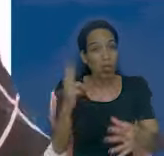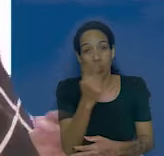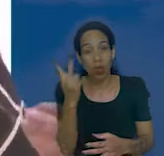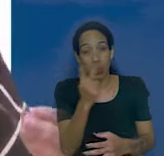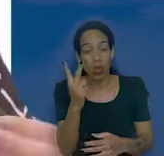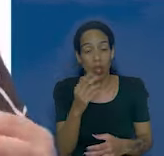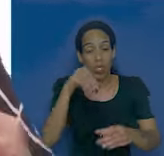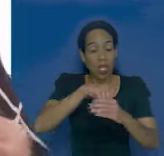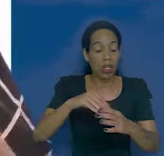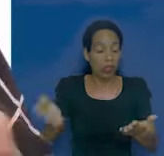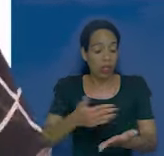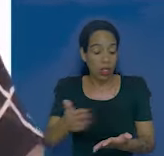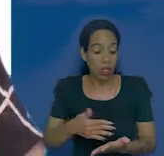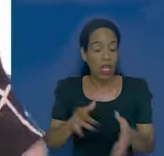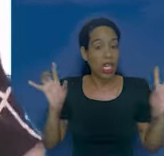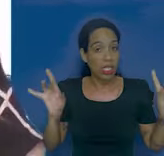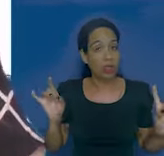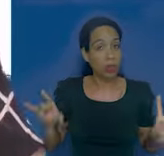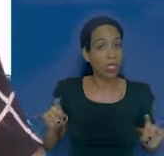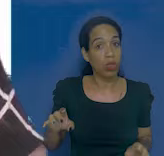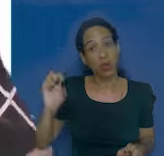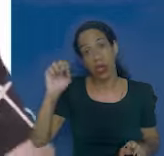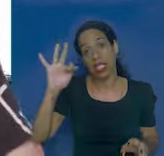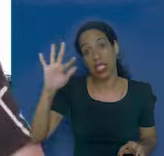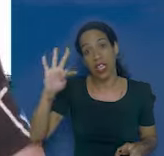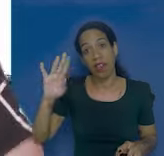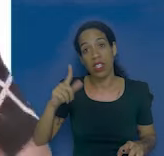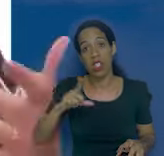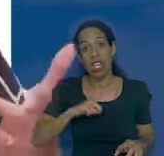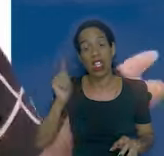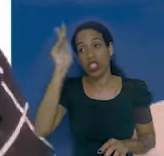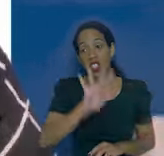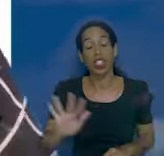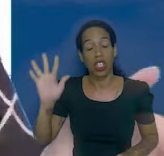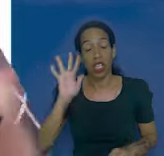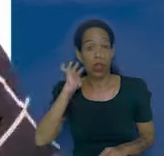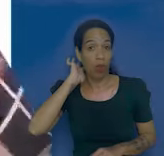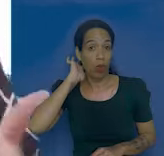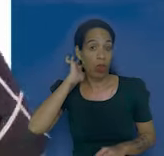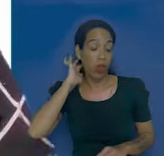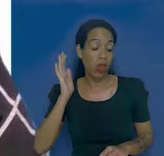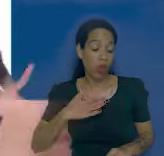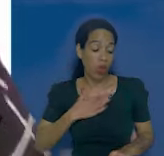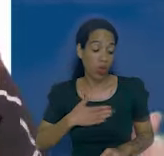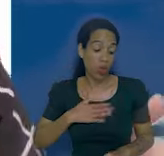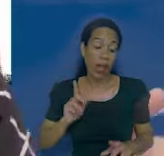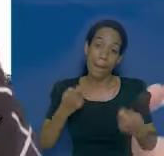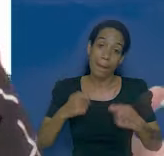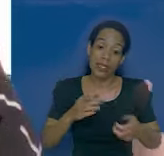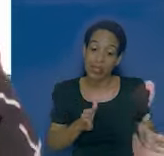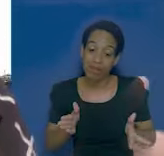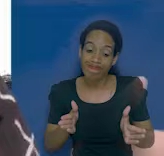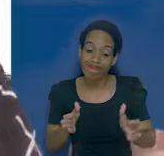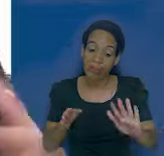no livro, e especialmente no caso do STF, nos temas de repercussão geral, porque, querendo ou não, gostando ou não, a gente vai ter que